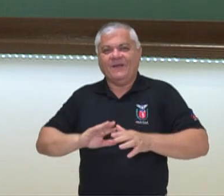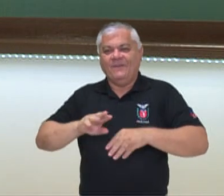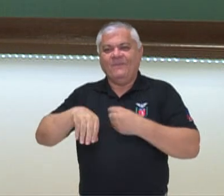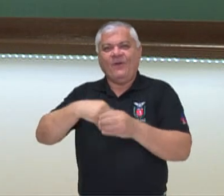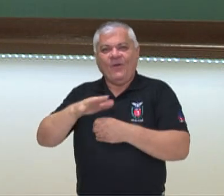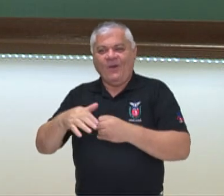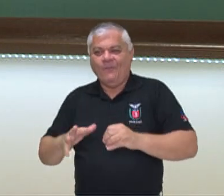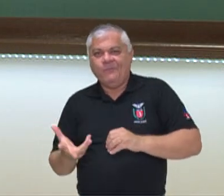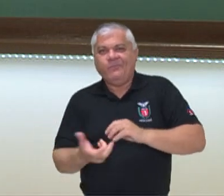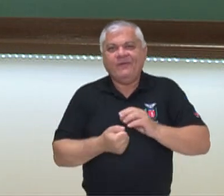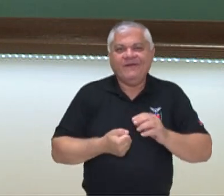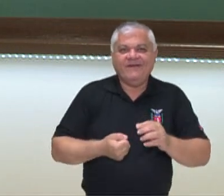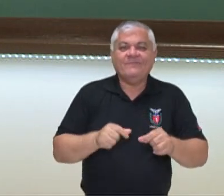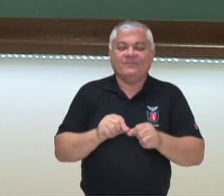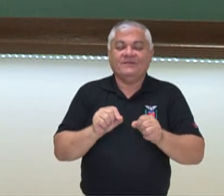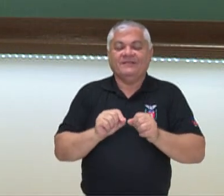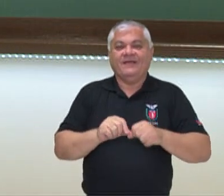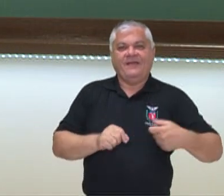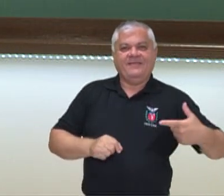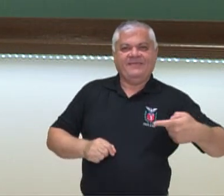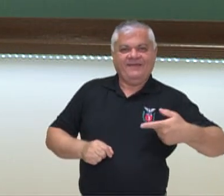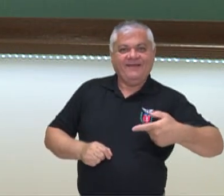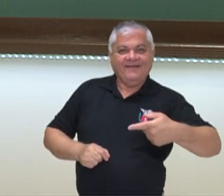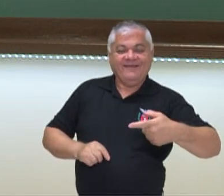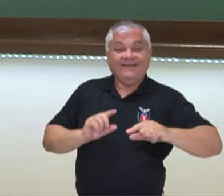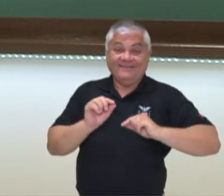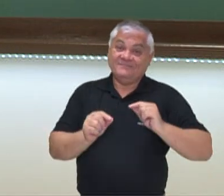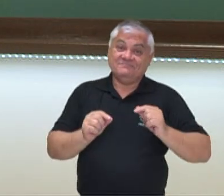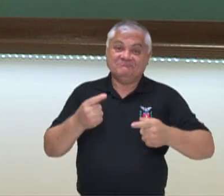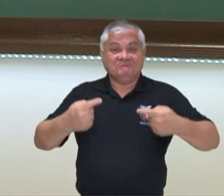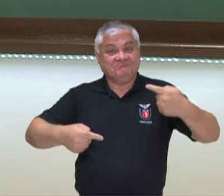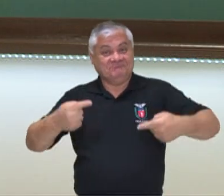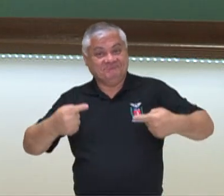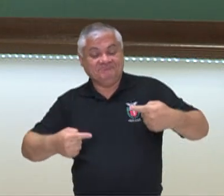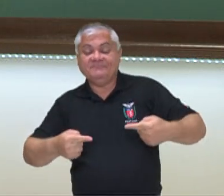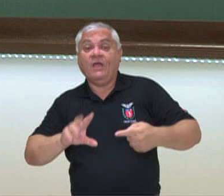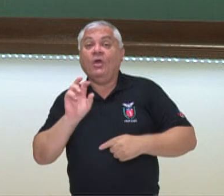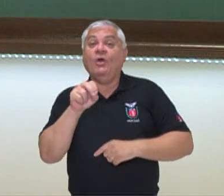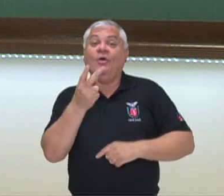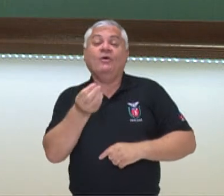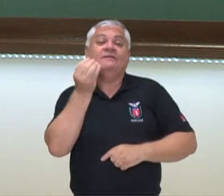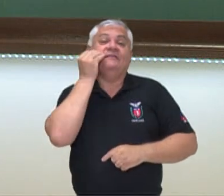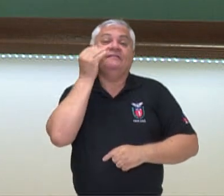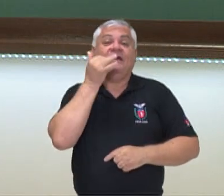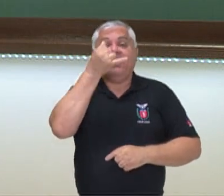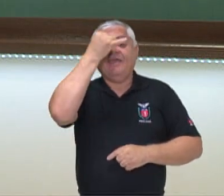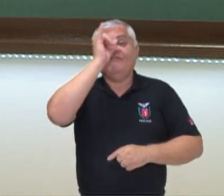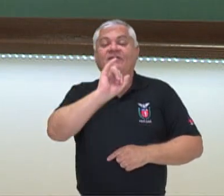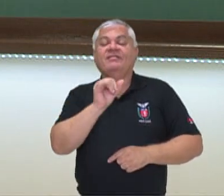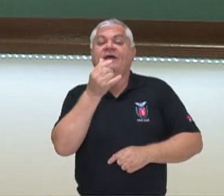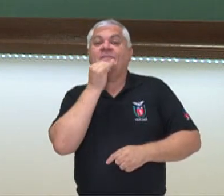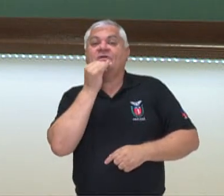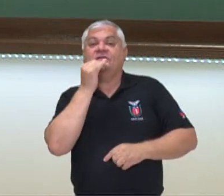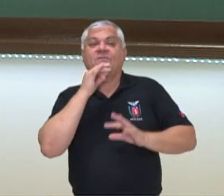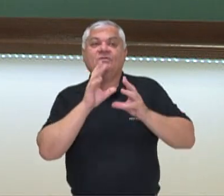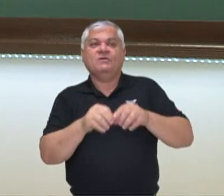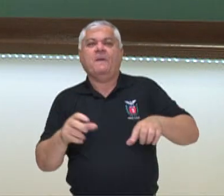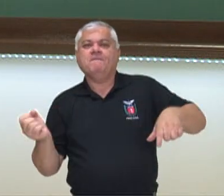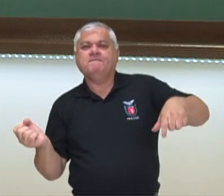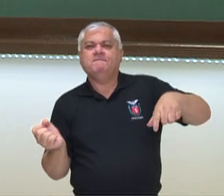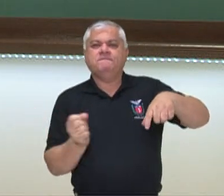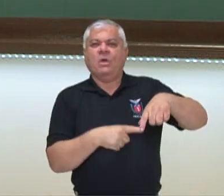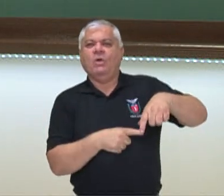fase, eu vou deixar de defender para atacar, certo? E vou tentar evitar de todas as formas que